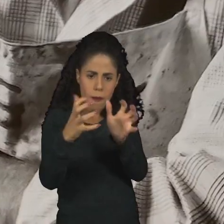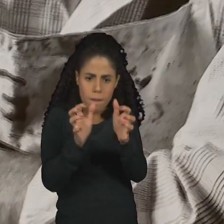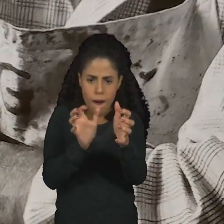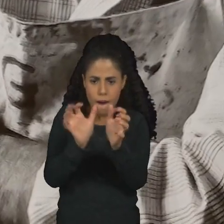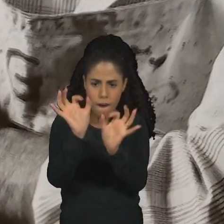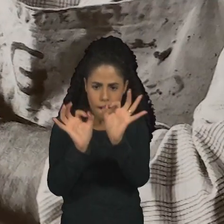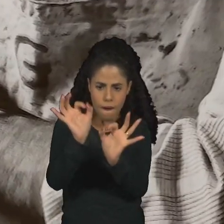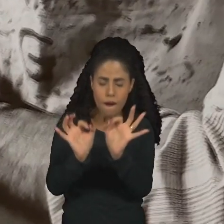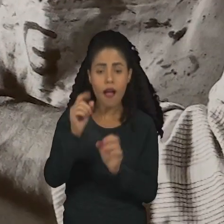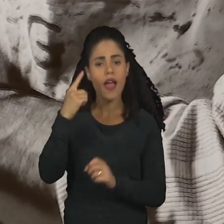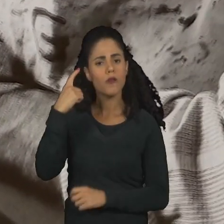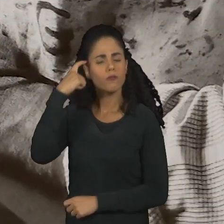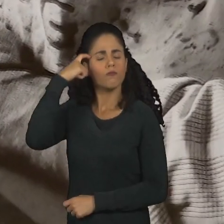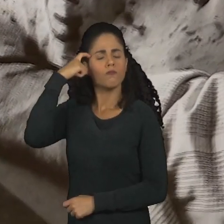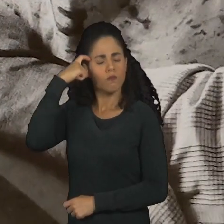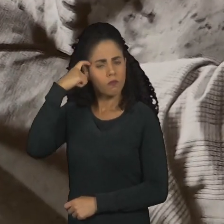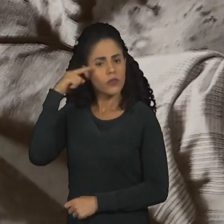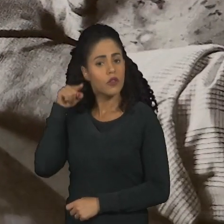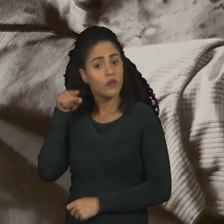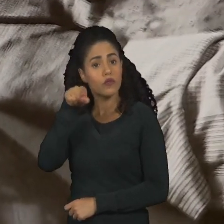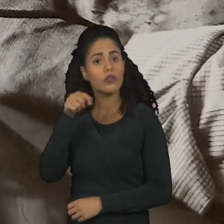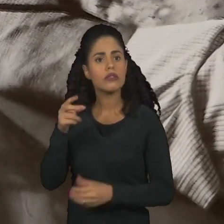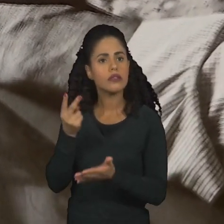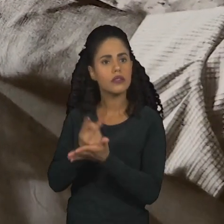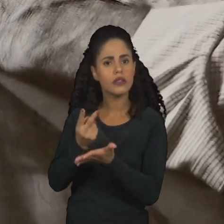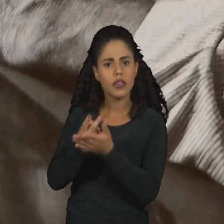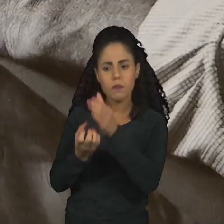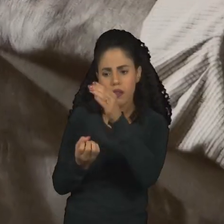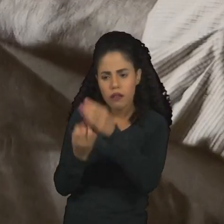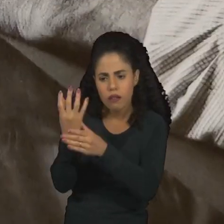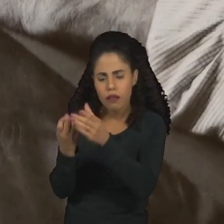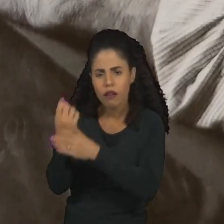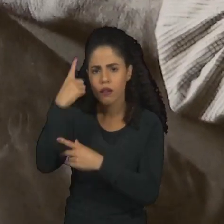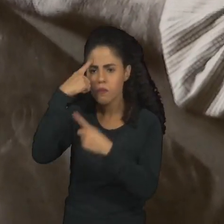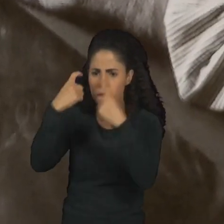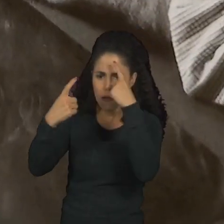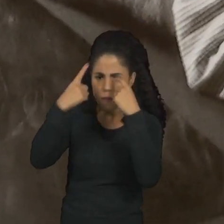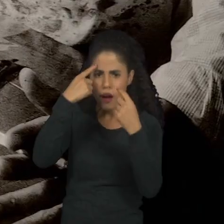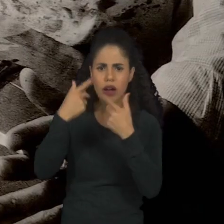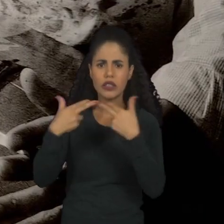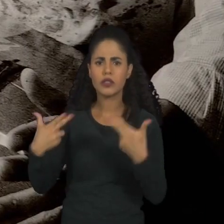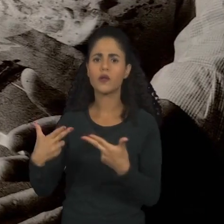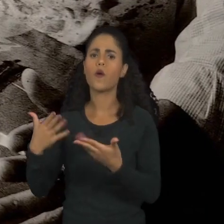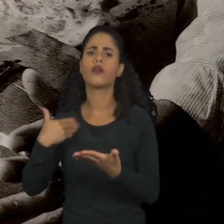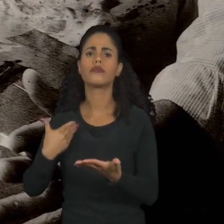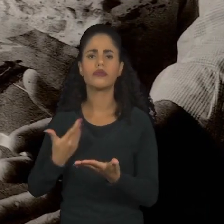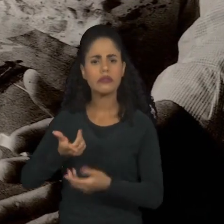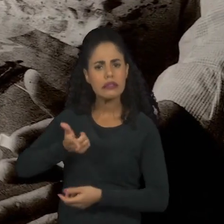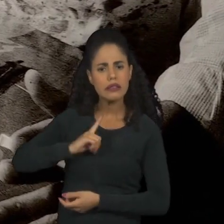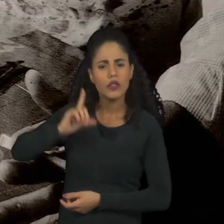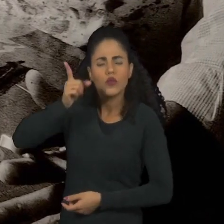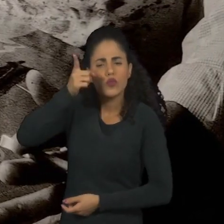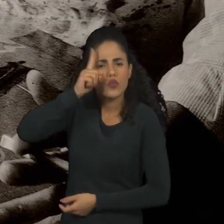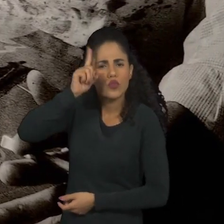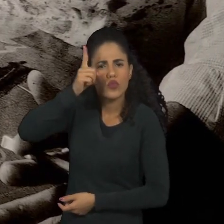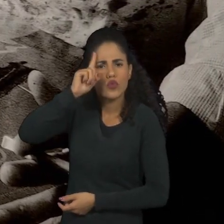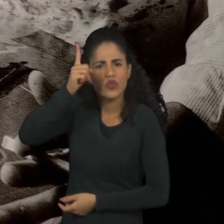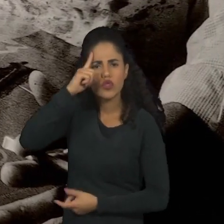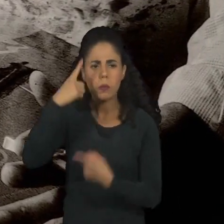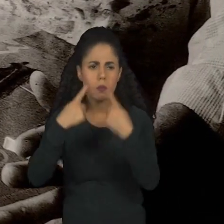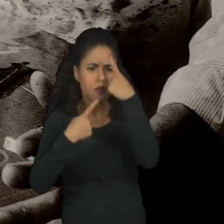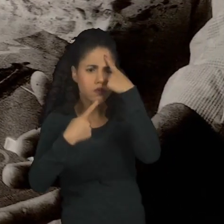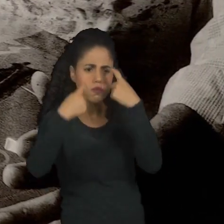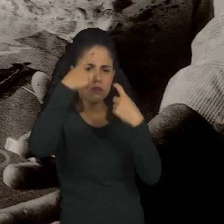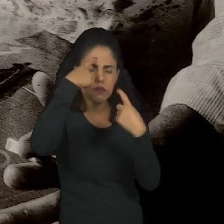formas. Eu penso que você não se deixar seduzir pelas propostas cotidianas